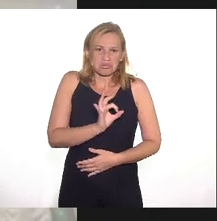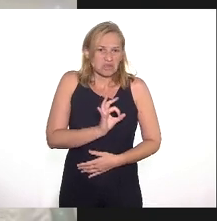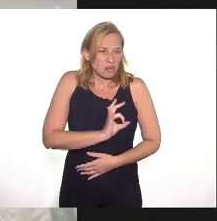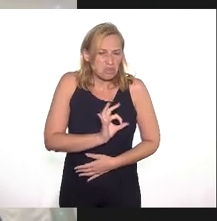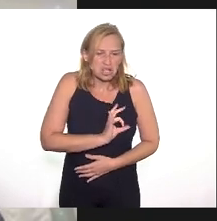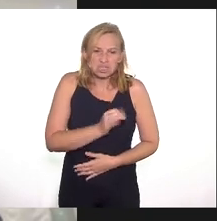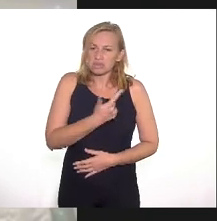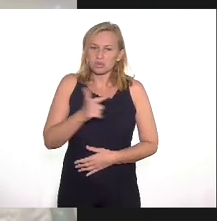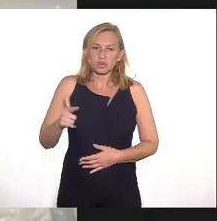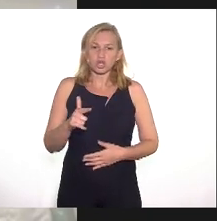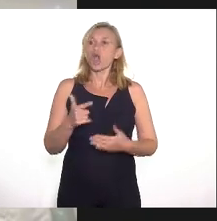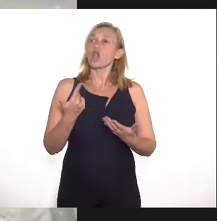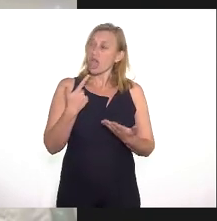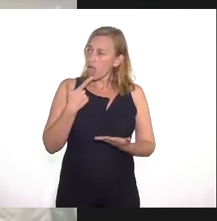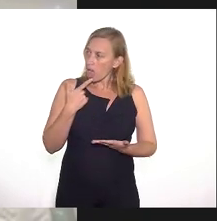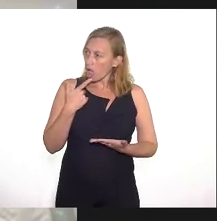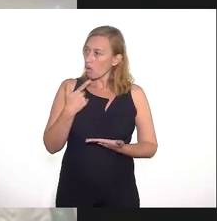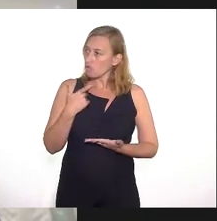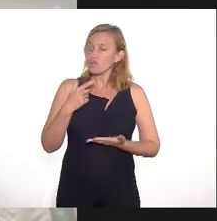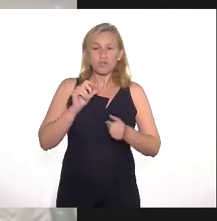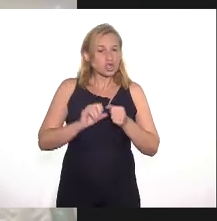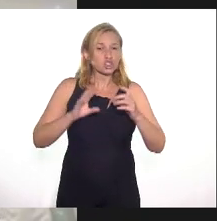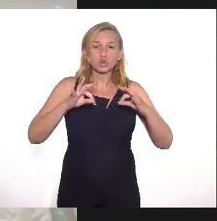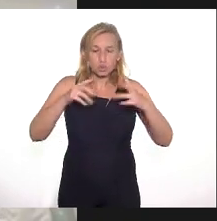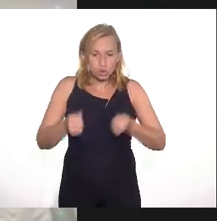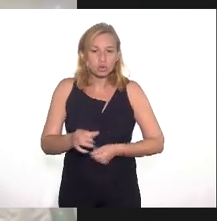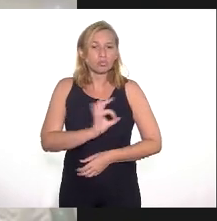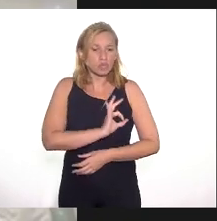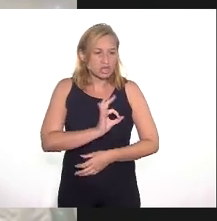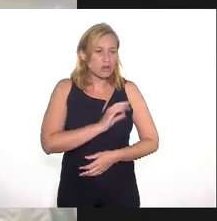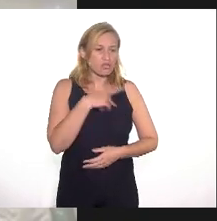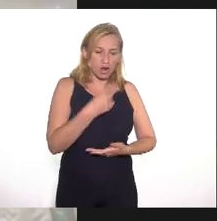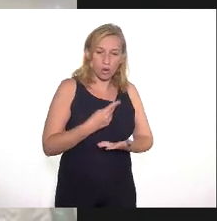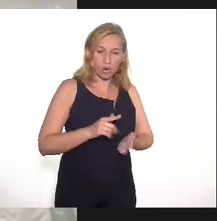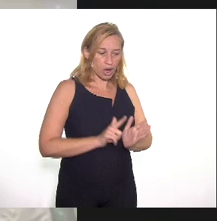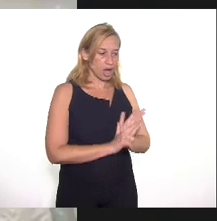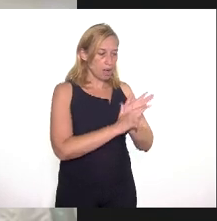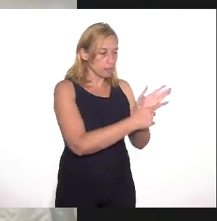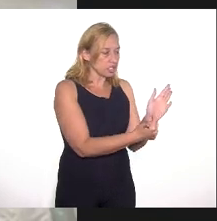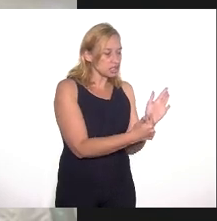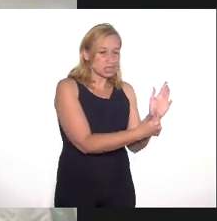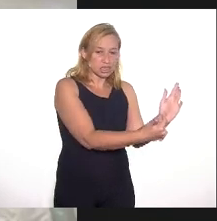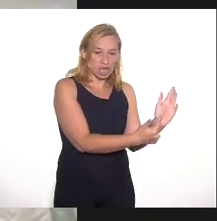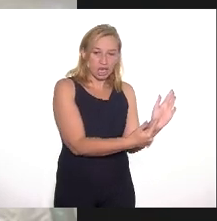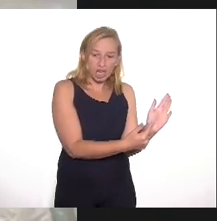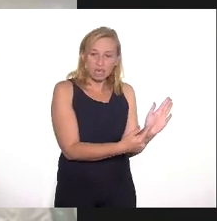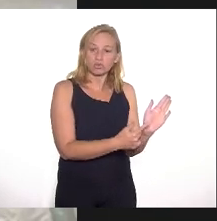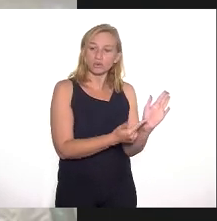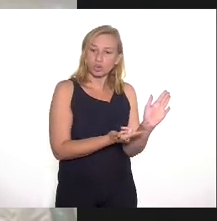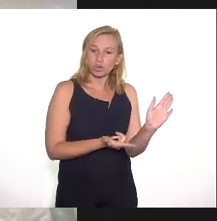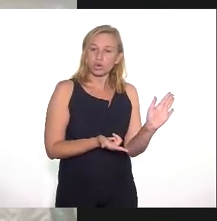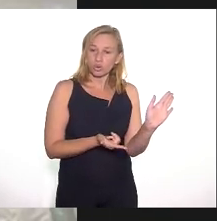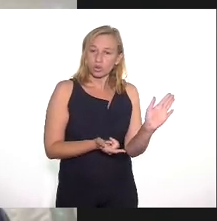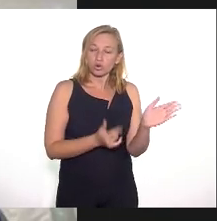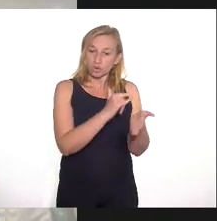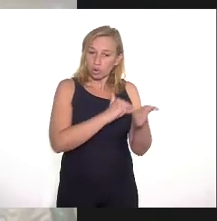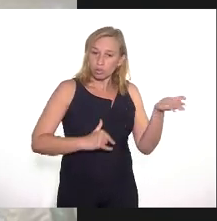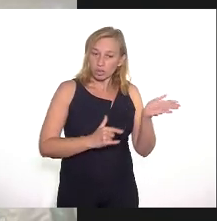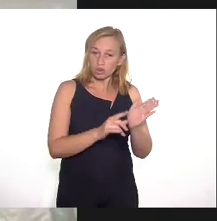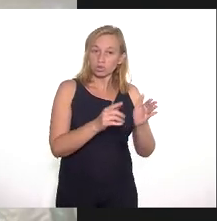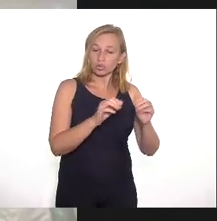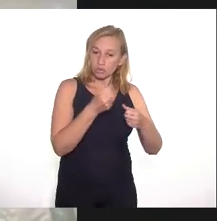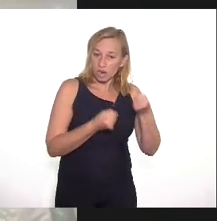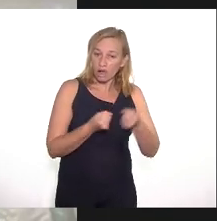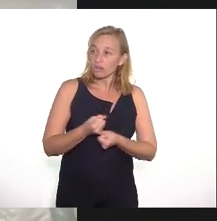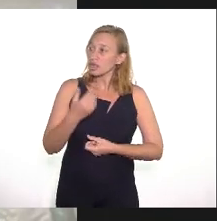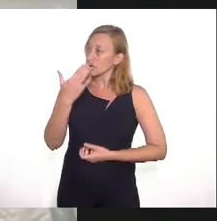Cumpri exatamente o que os policiais pediram, apresentei o documento do carro, apresentei a minha documentação, a minha habilitação e recebi. Muito